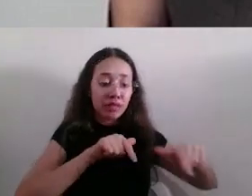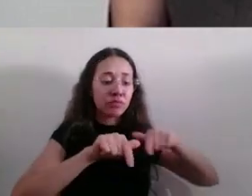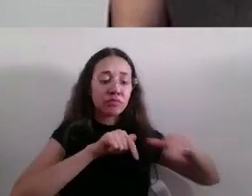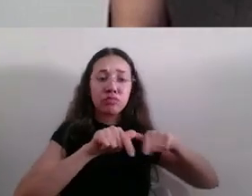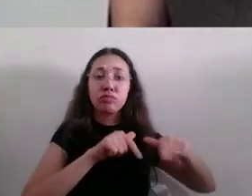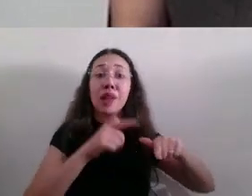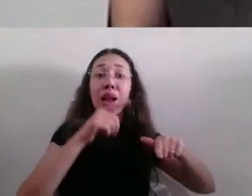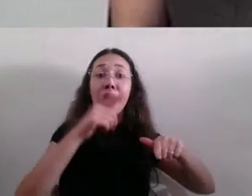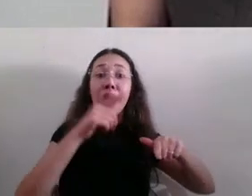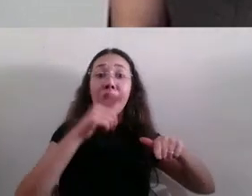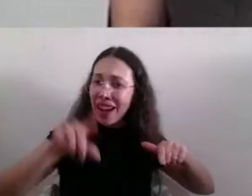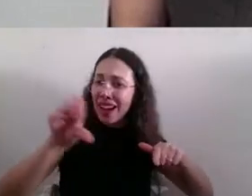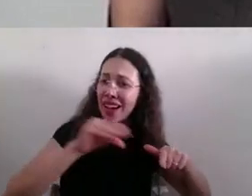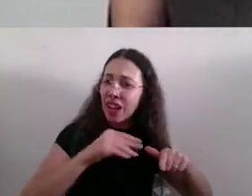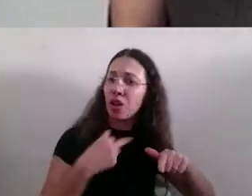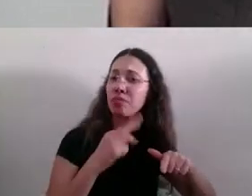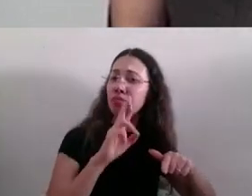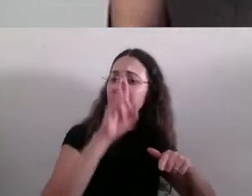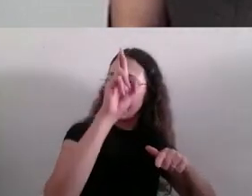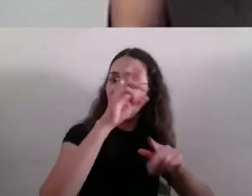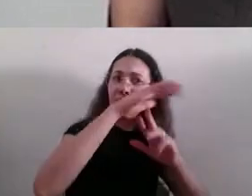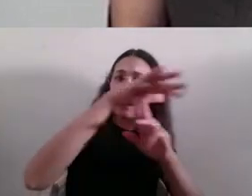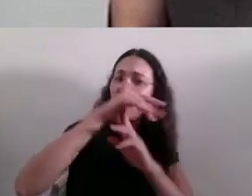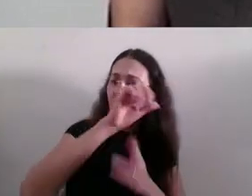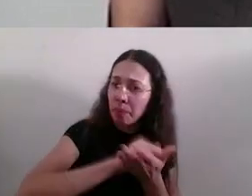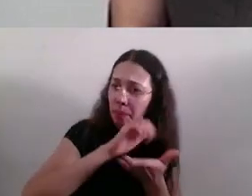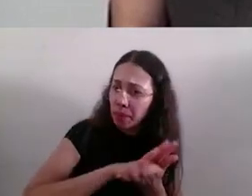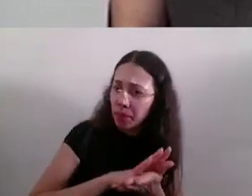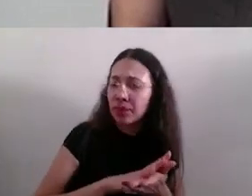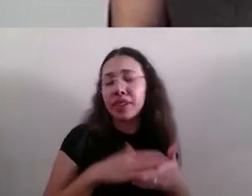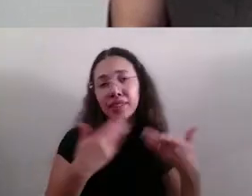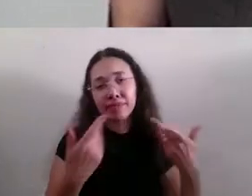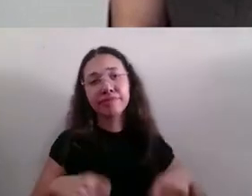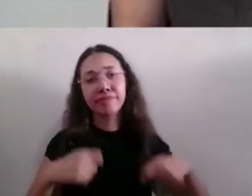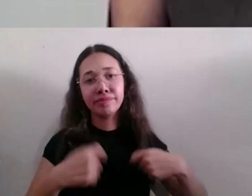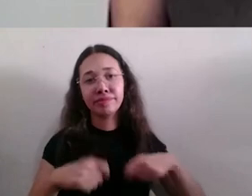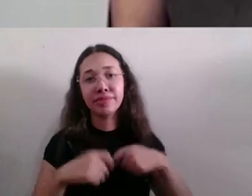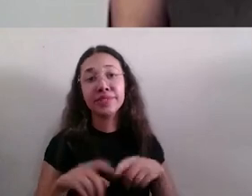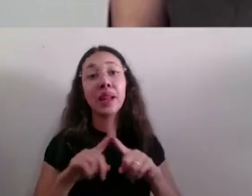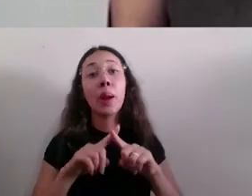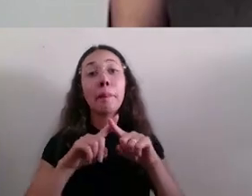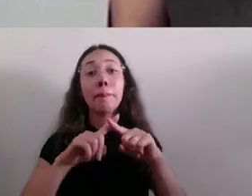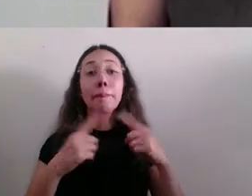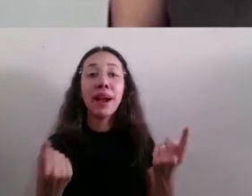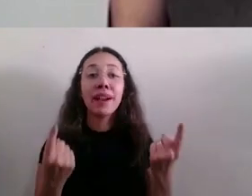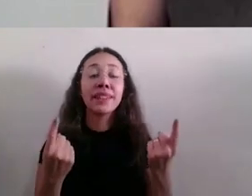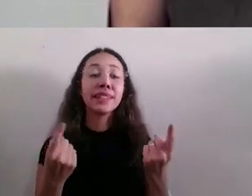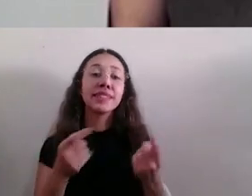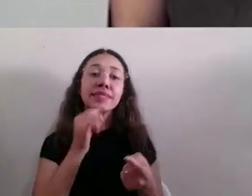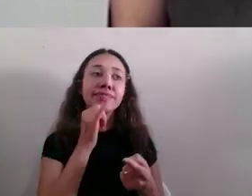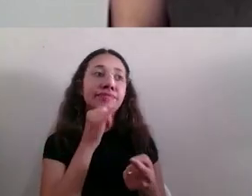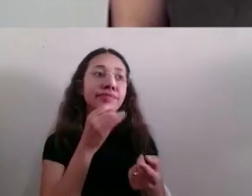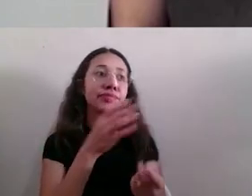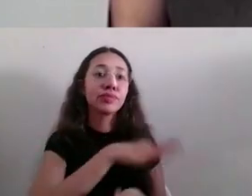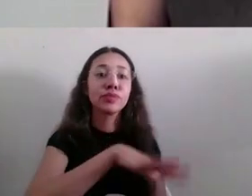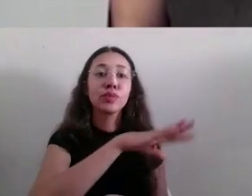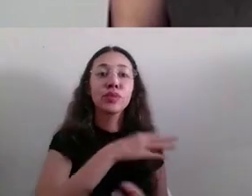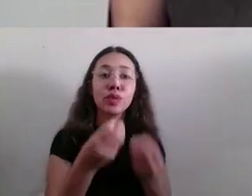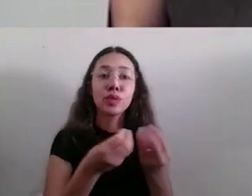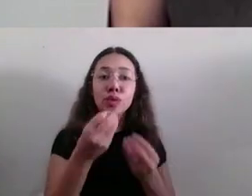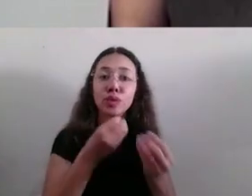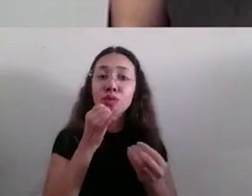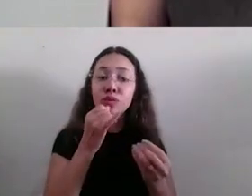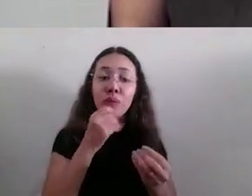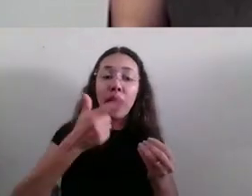nessa matéria. Mas o impacto que isso gerava na vara não era basicamente nulo. O máximo que acontecia é que ele acumulava um acervo a